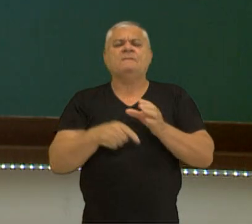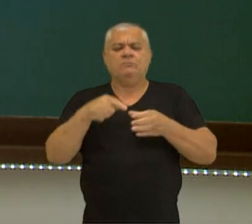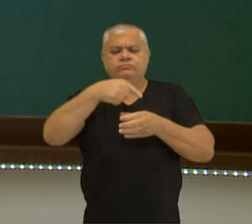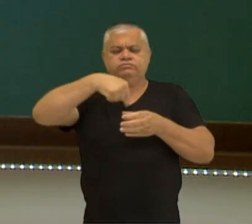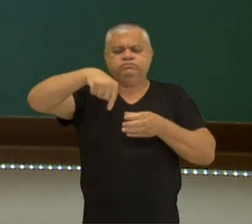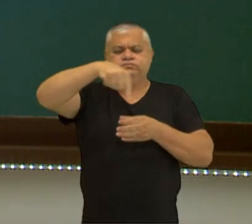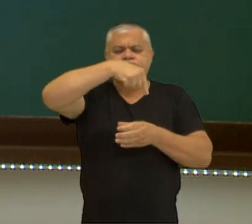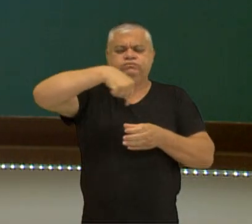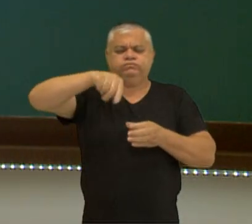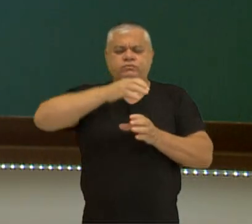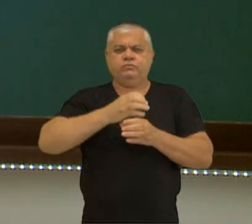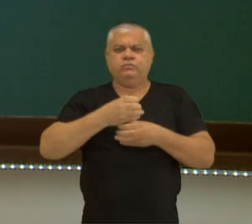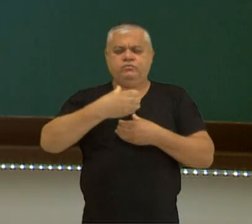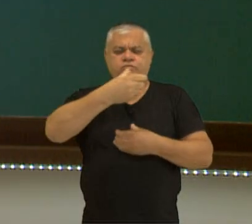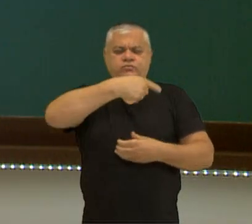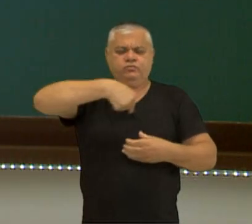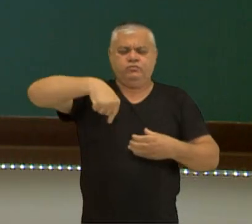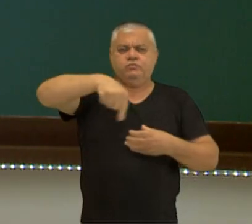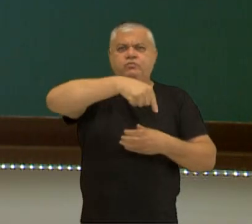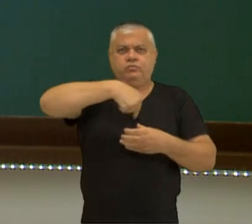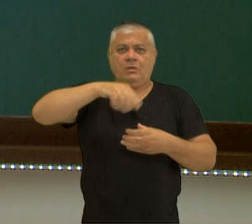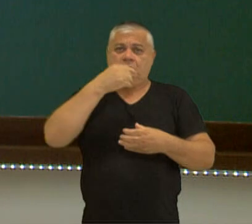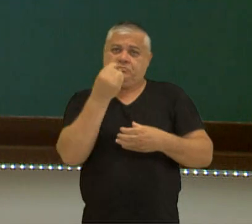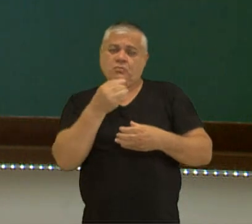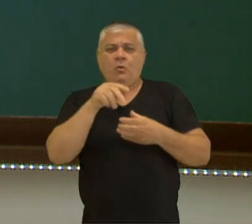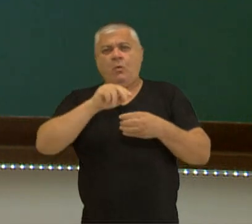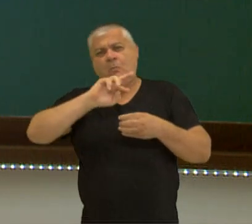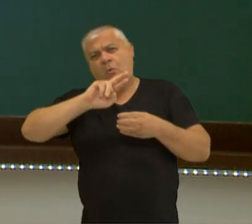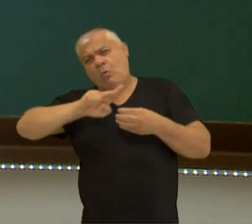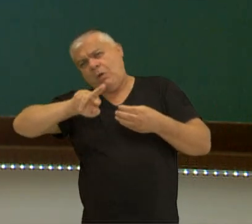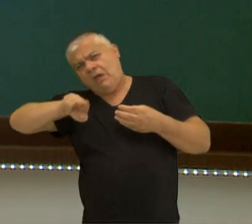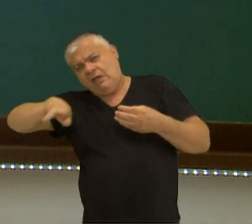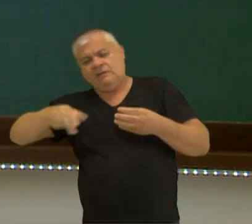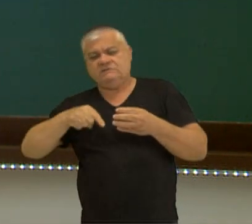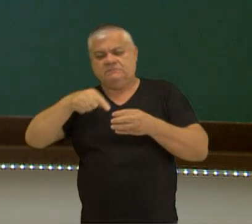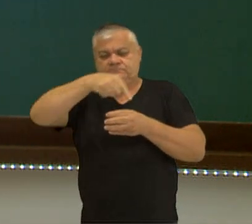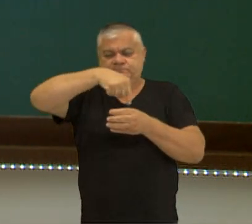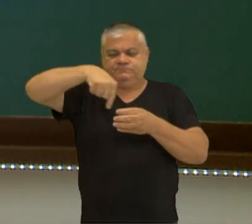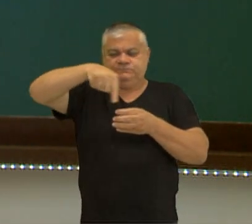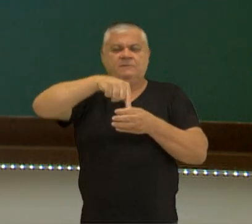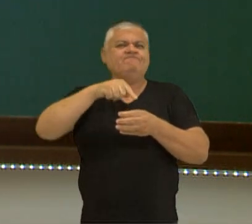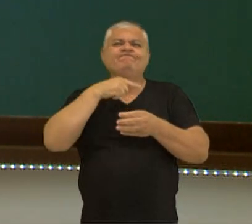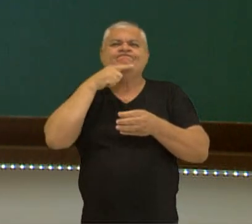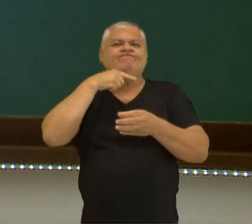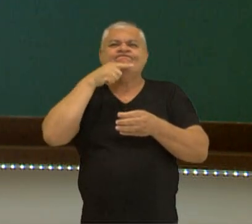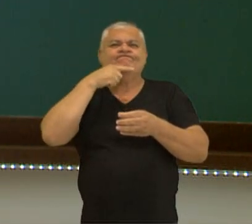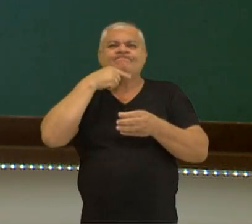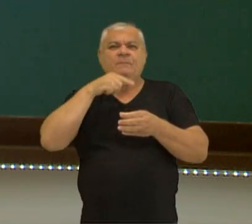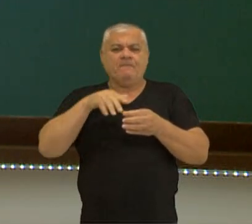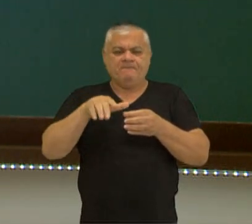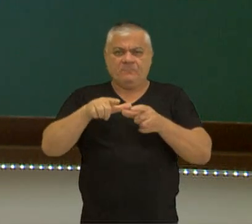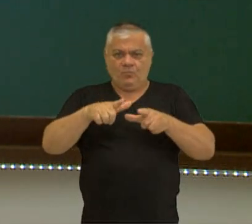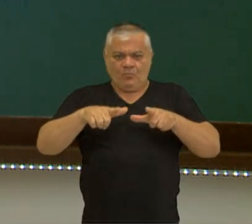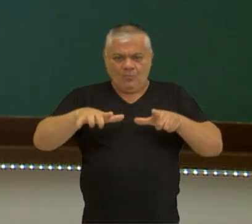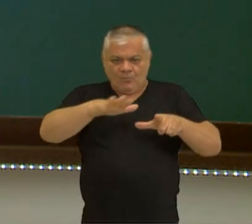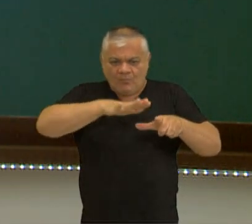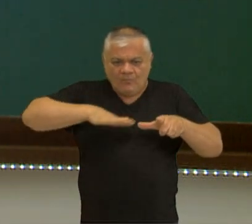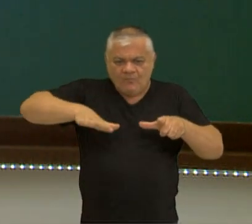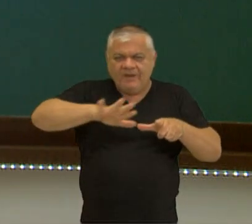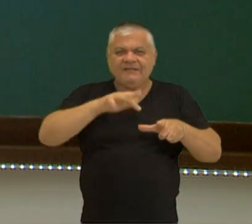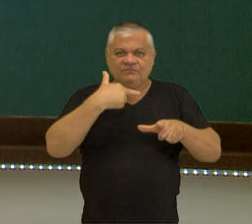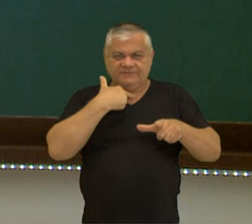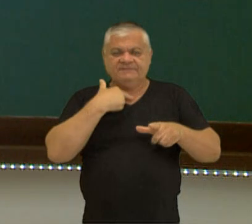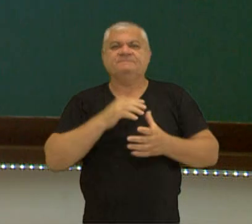né? Corpos redondos é quando uma das faces, ou mais do que uma das faces, a gente não consegue colocar num plano, né? Que é o caso do